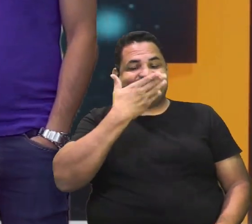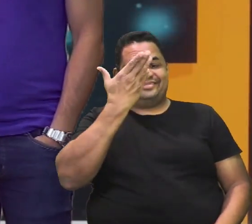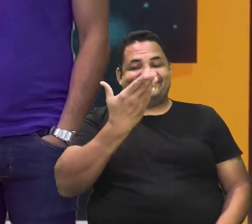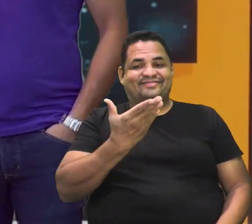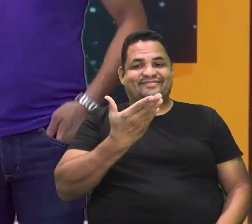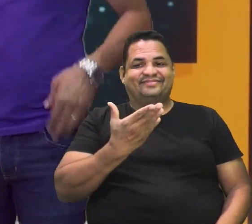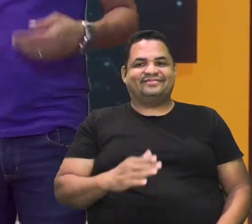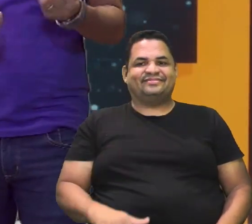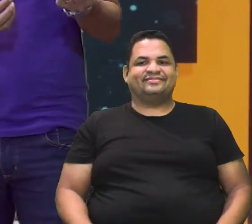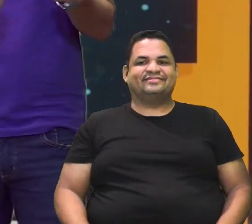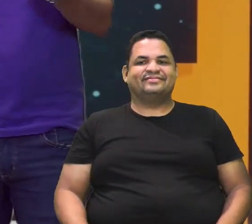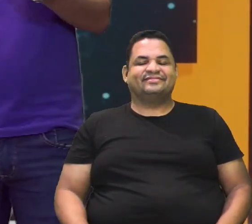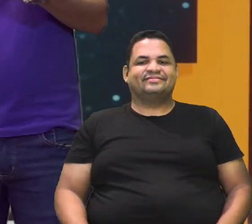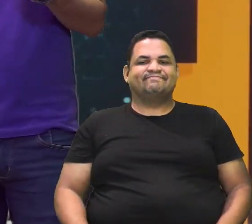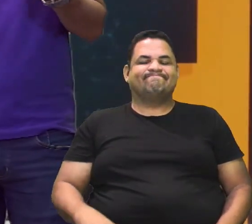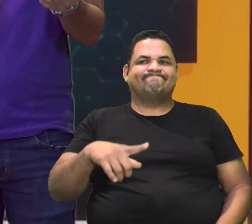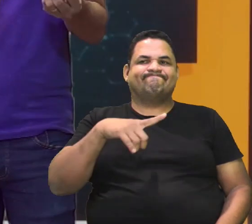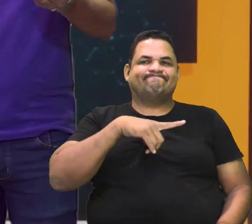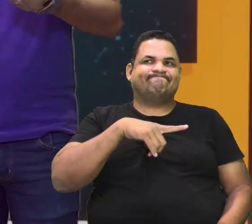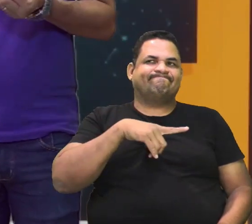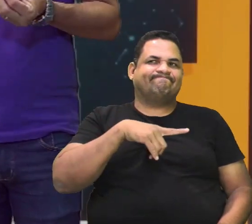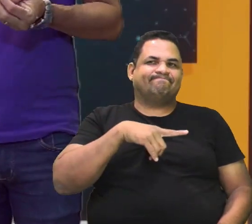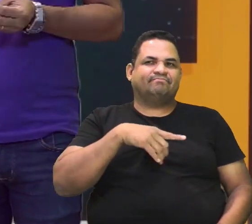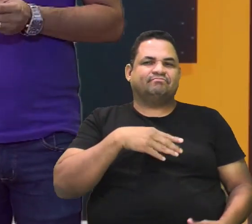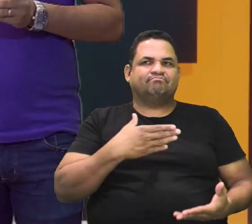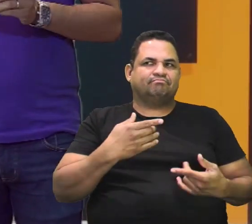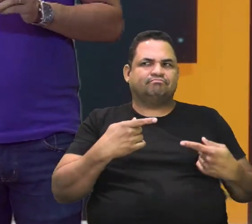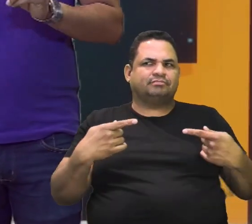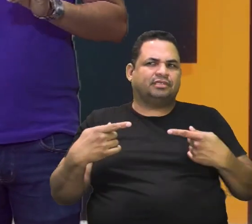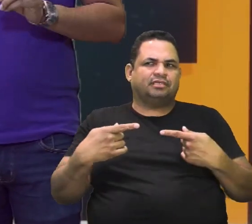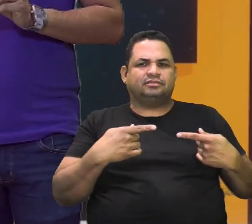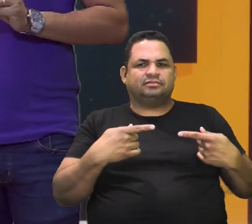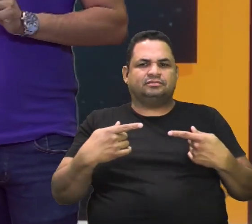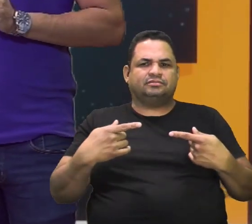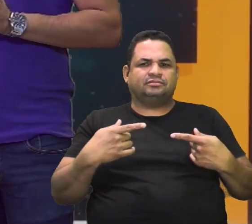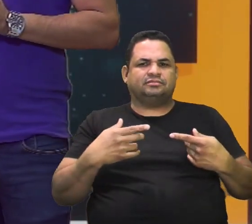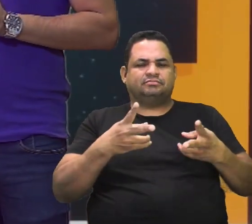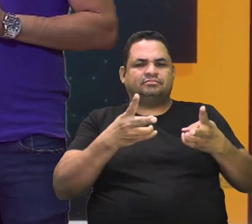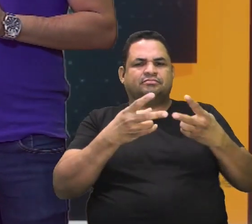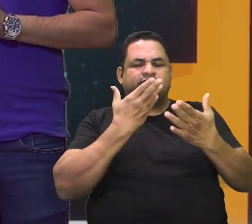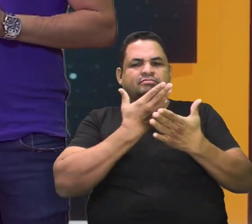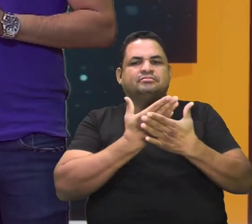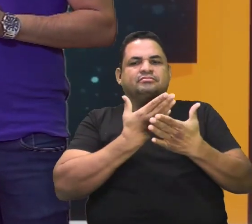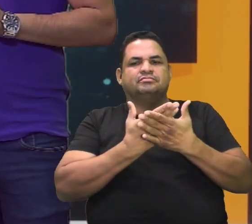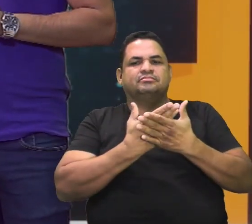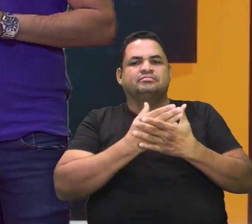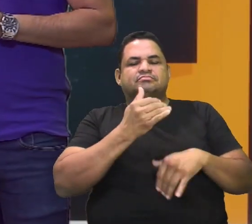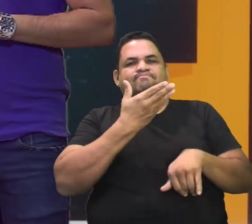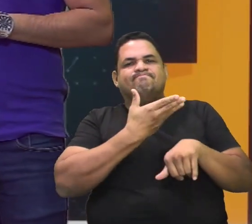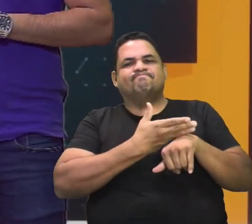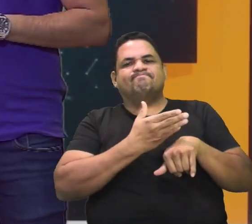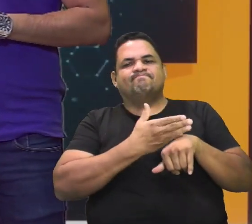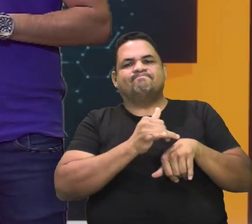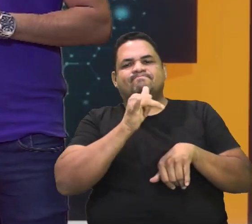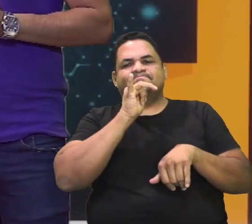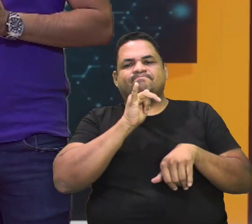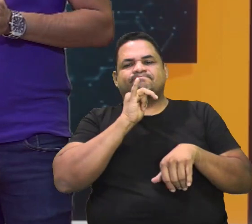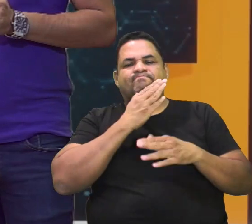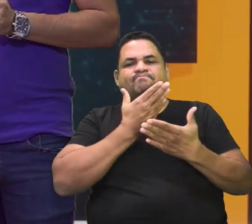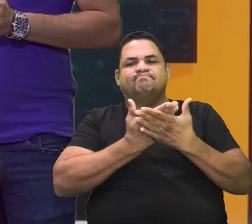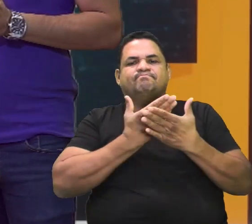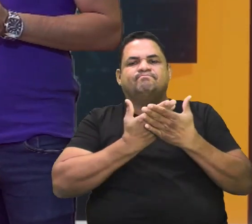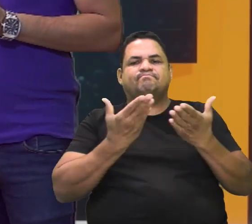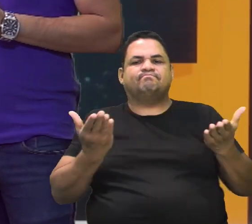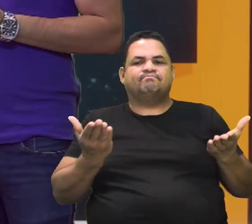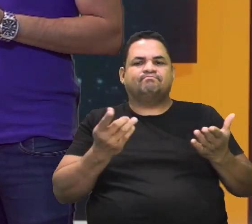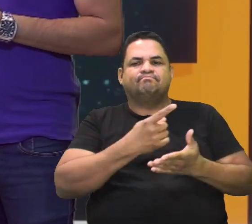olha só, não sei se tem alguma coisa a ver, mas vocês perceberam que nas aulas, nos exercícios, nos exemplos da